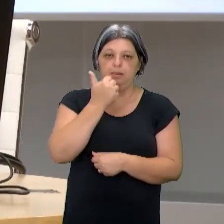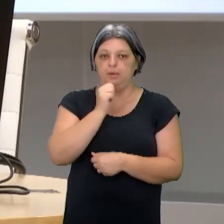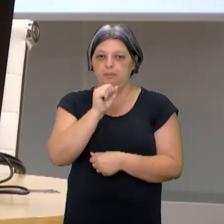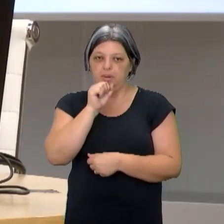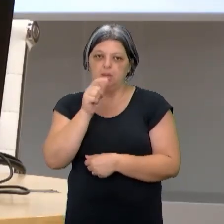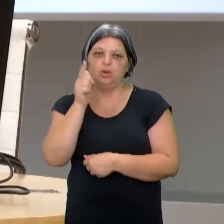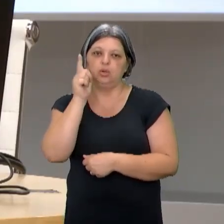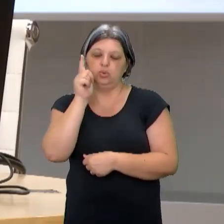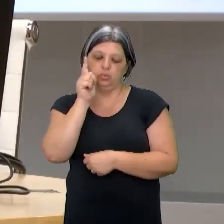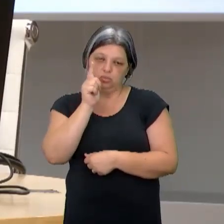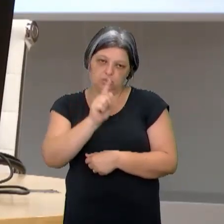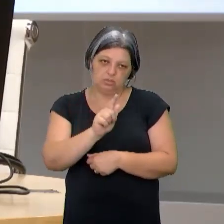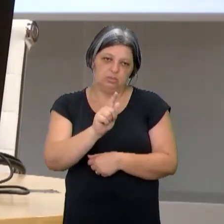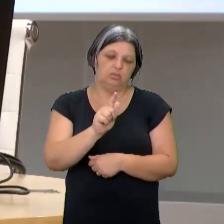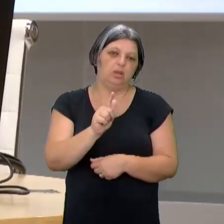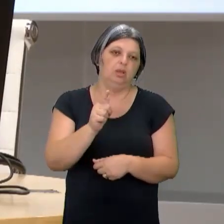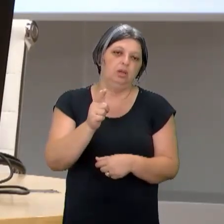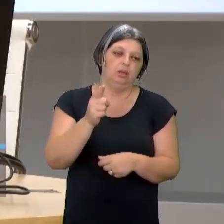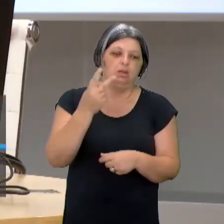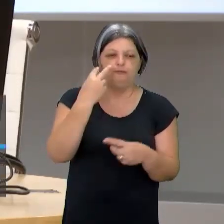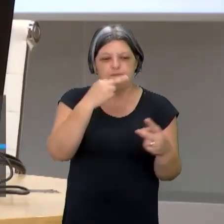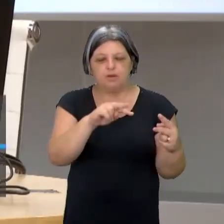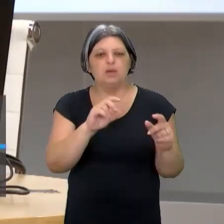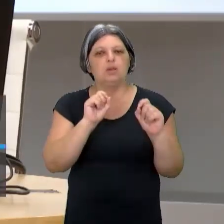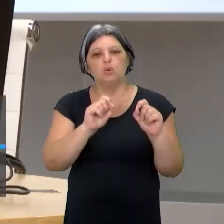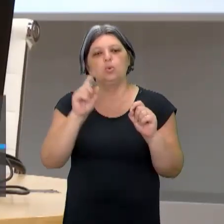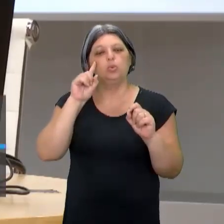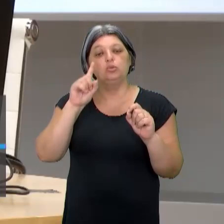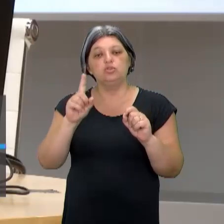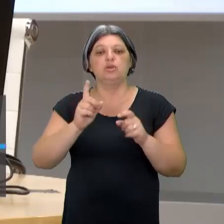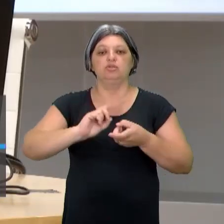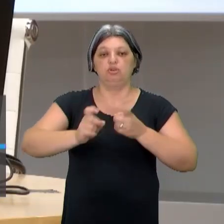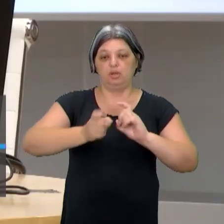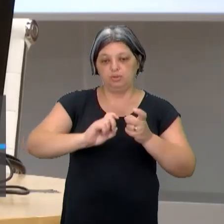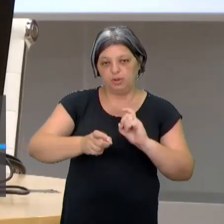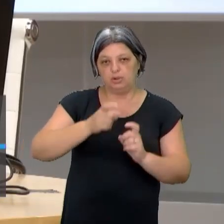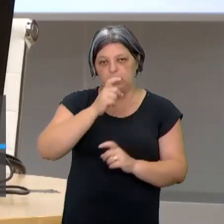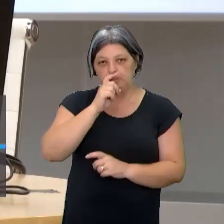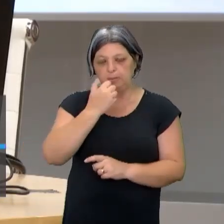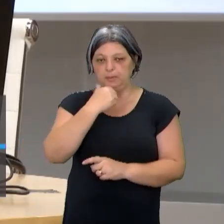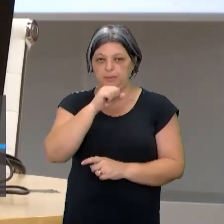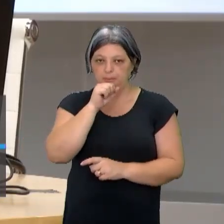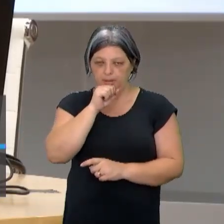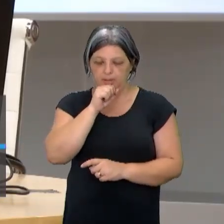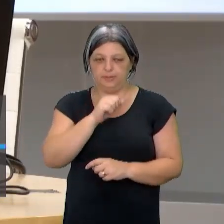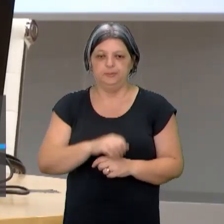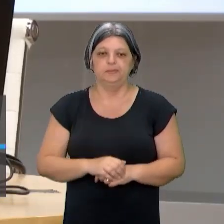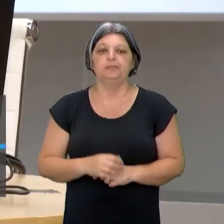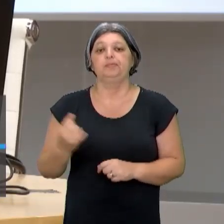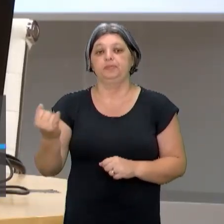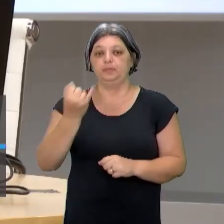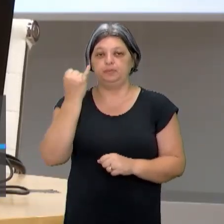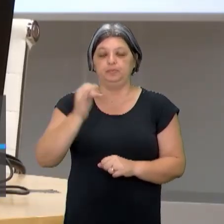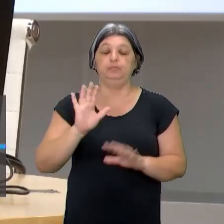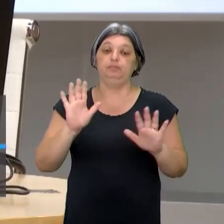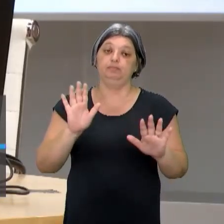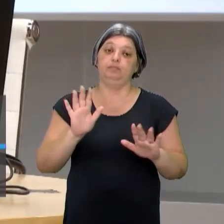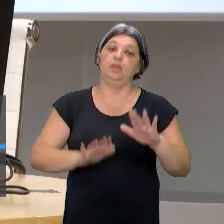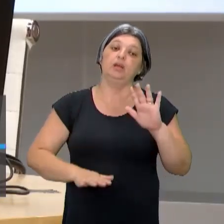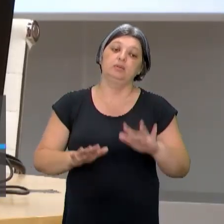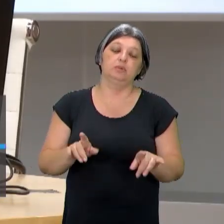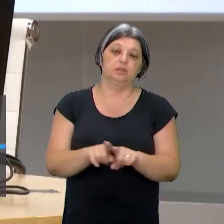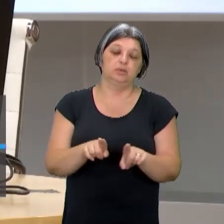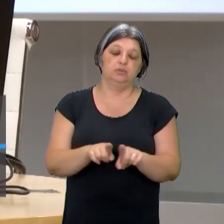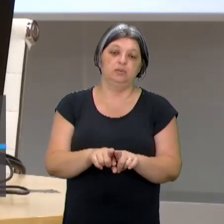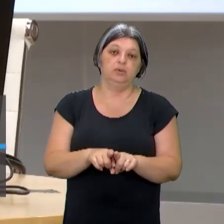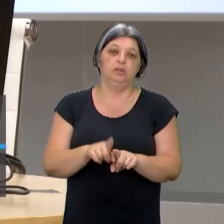olhada nessa agenda, né? Para saber o que vai ter, quando que vai ser a reunião e tudo mais de pais. É importante isso. Mas talvez também seja